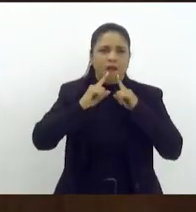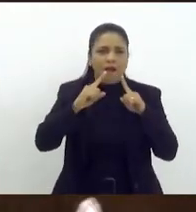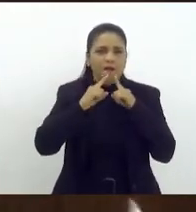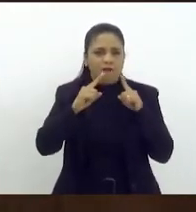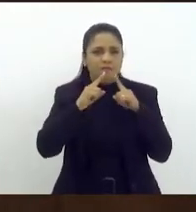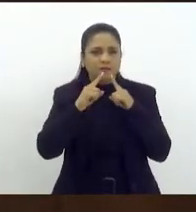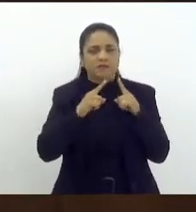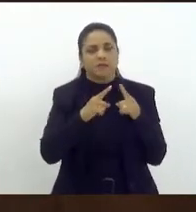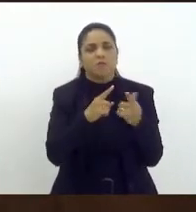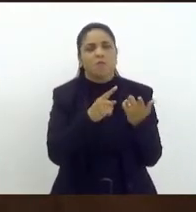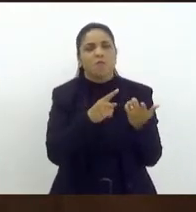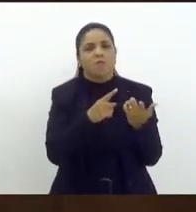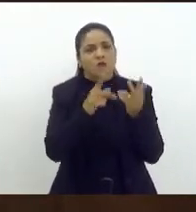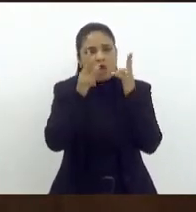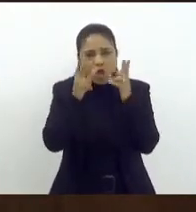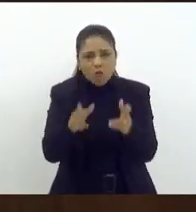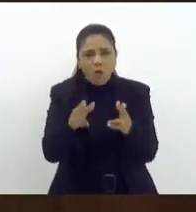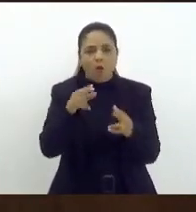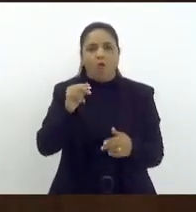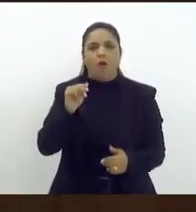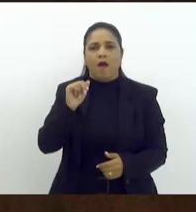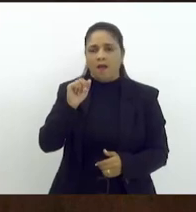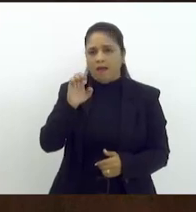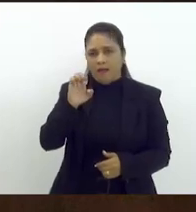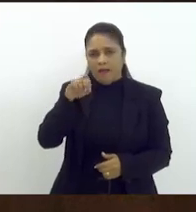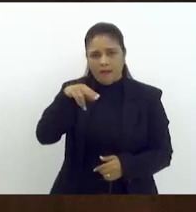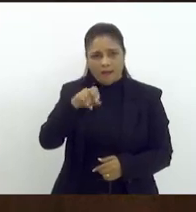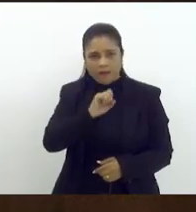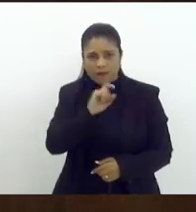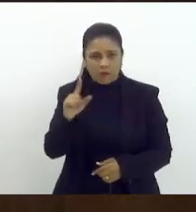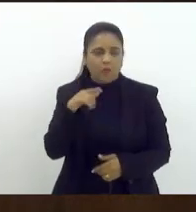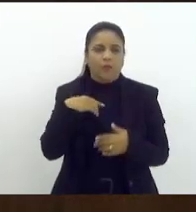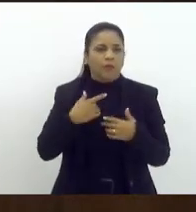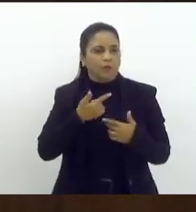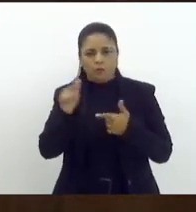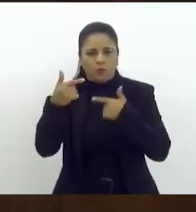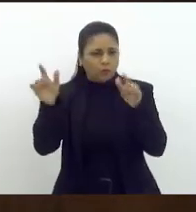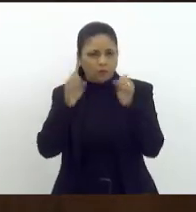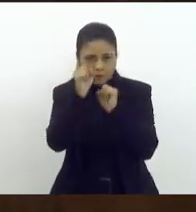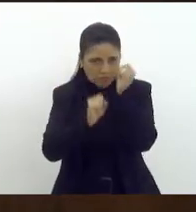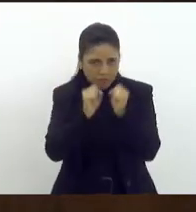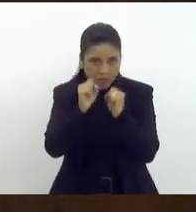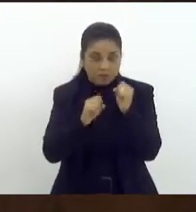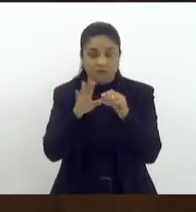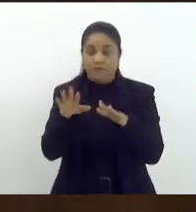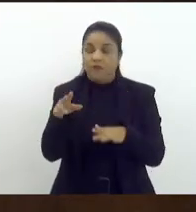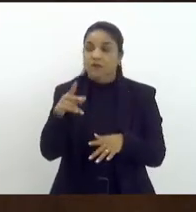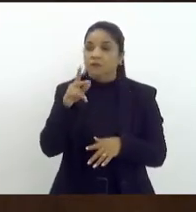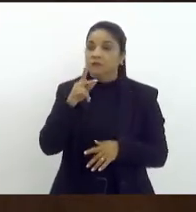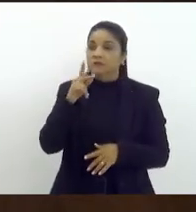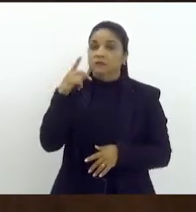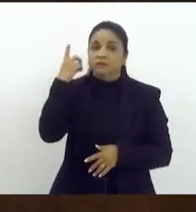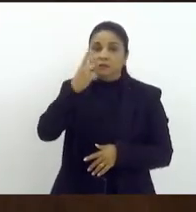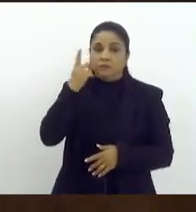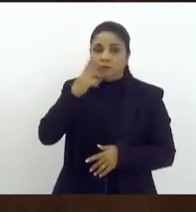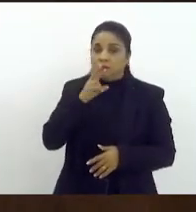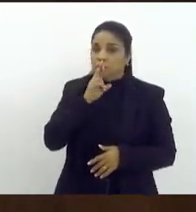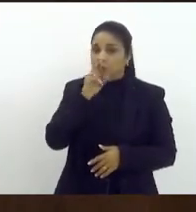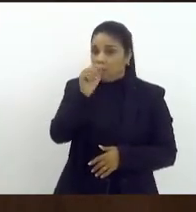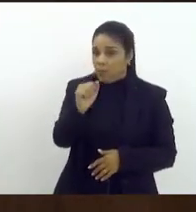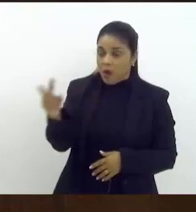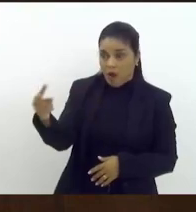da natus entre outras e que eu faço que eu queria que o deputado Rodrigo Amorim prestasse atenção Deputado Rodrigo Amorim